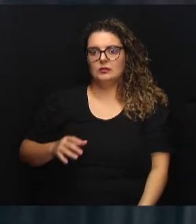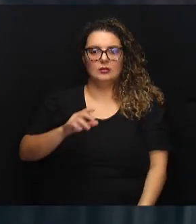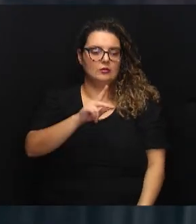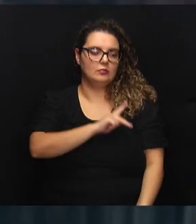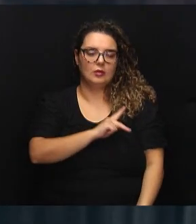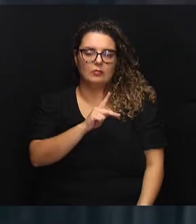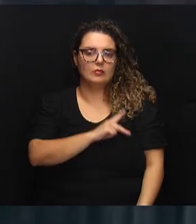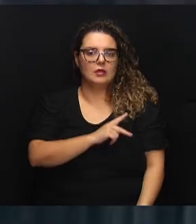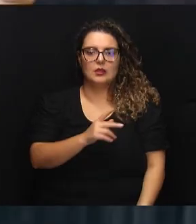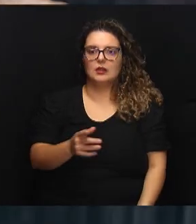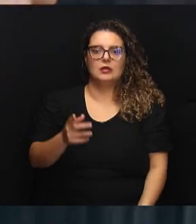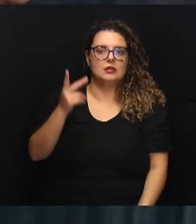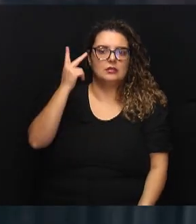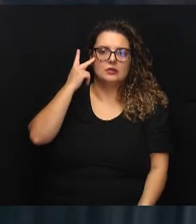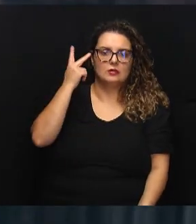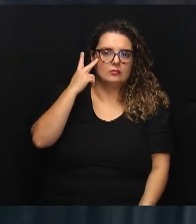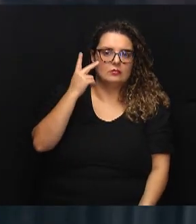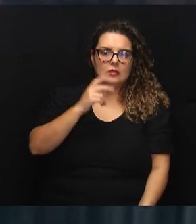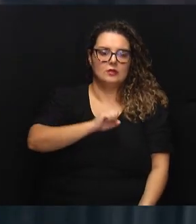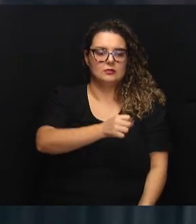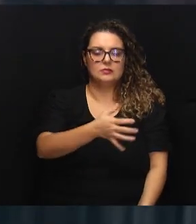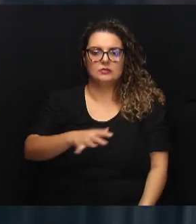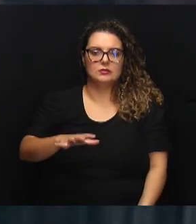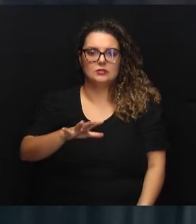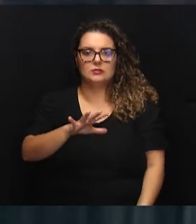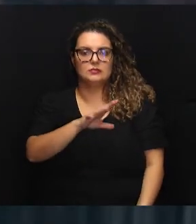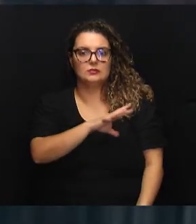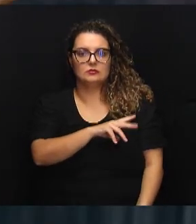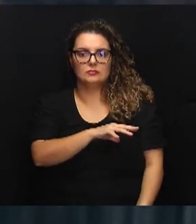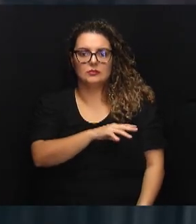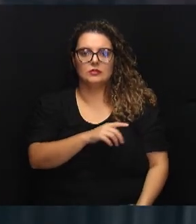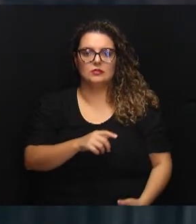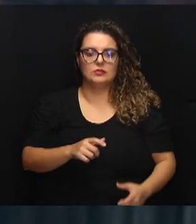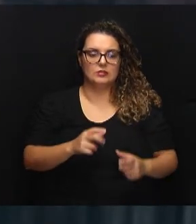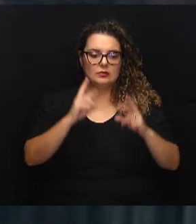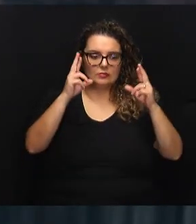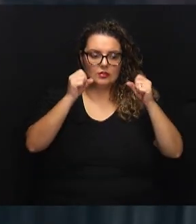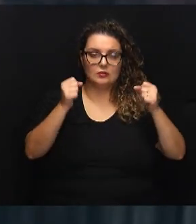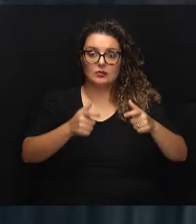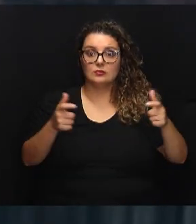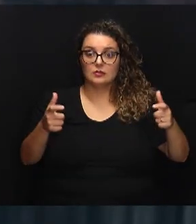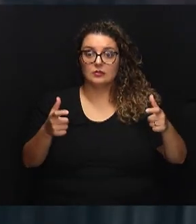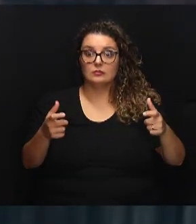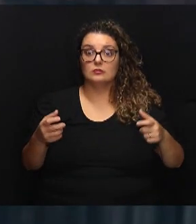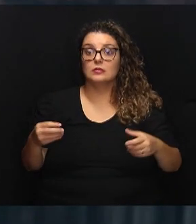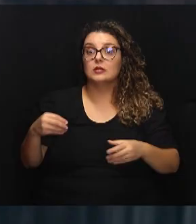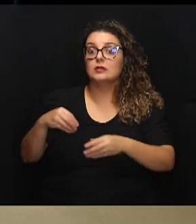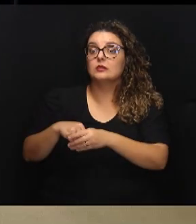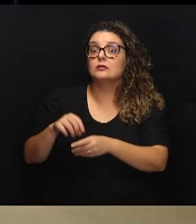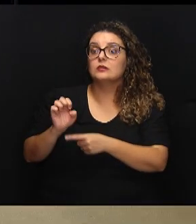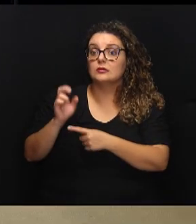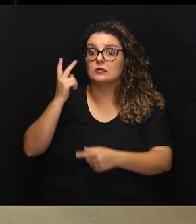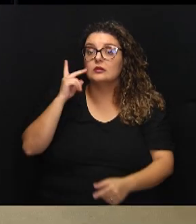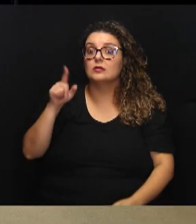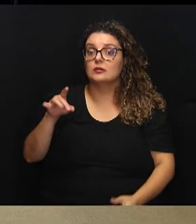Paulo, Santos, Corinthians, já tem um público maior. Mas e esses times do interior? É verdade.